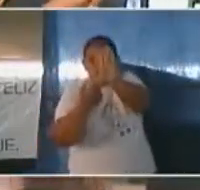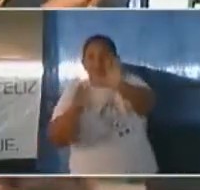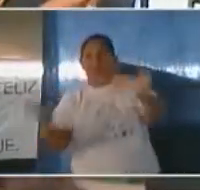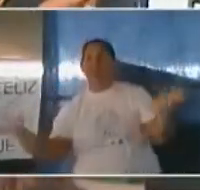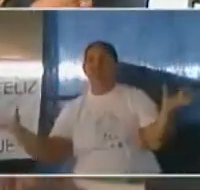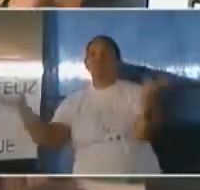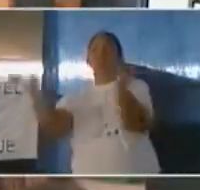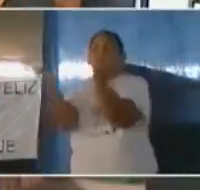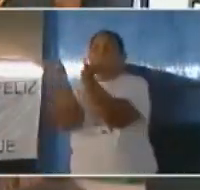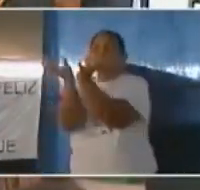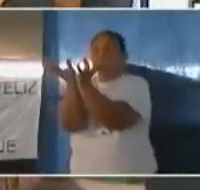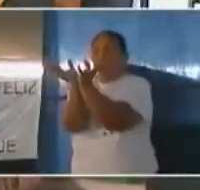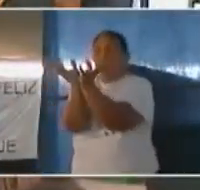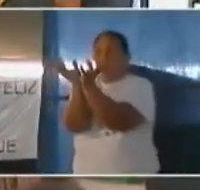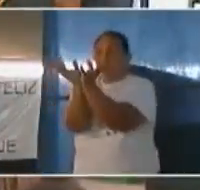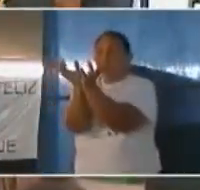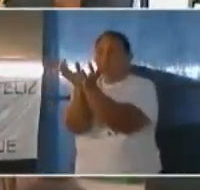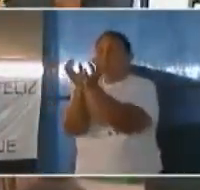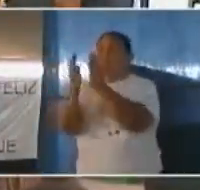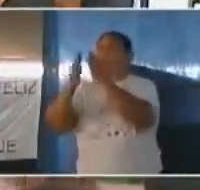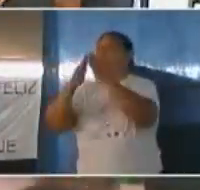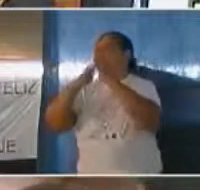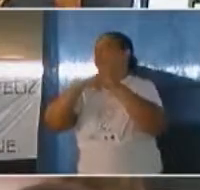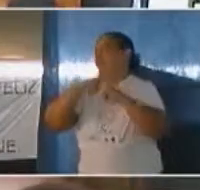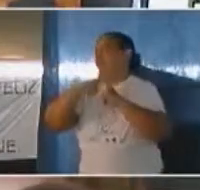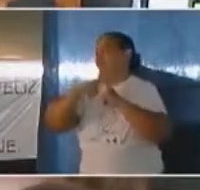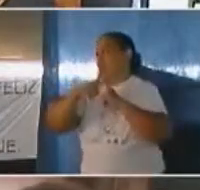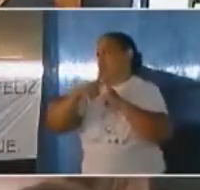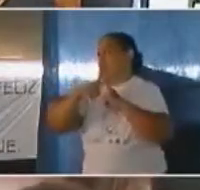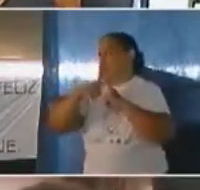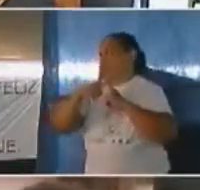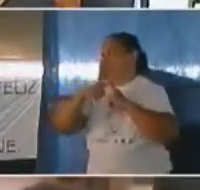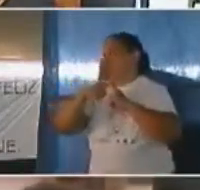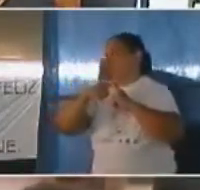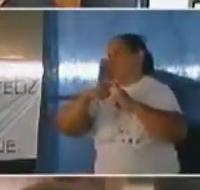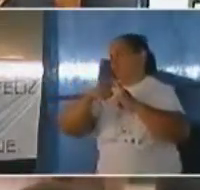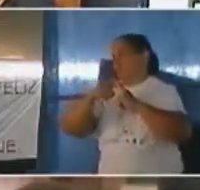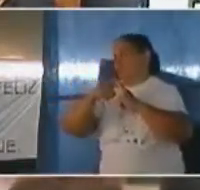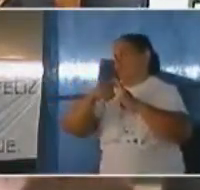não promove essa múltipla pertença. É só isso que eu queria